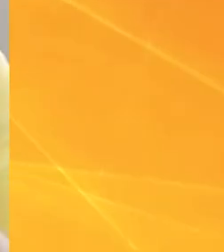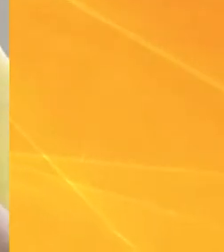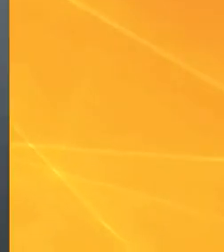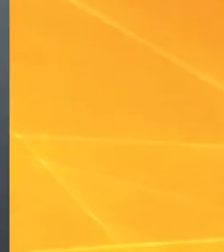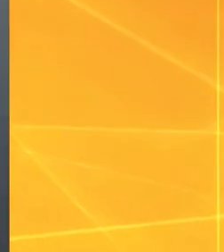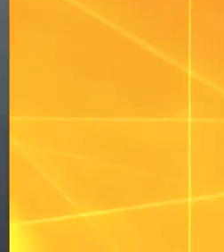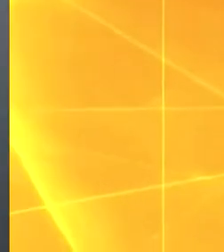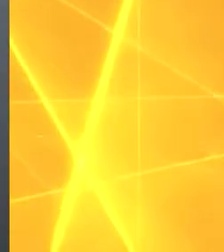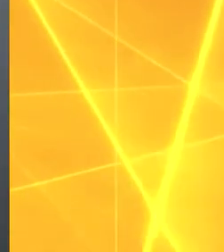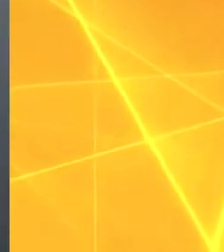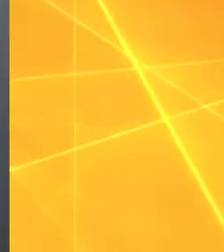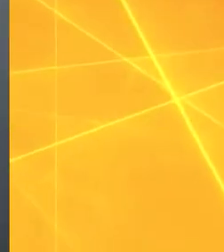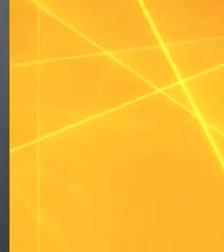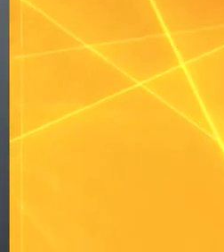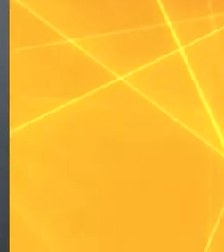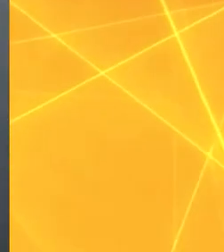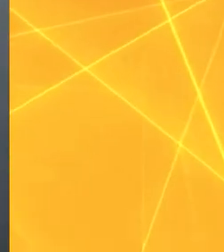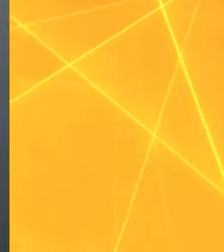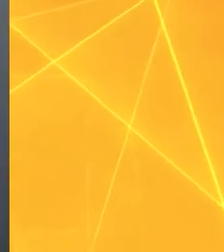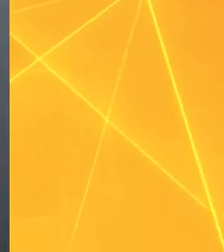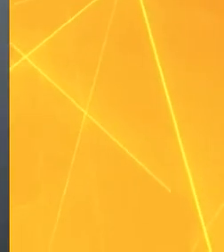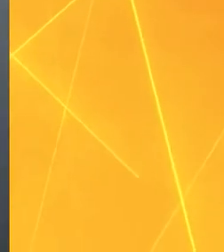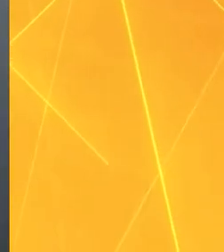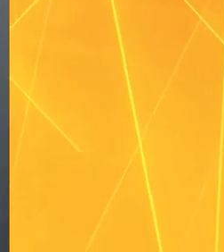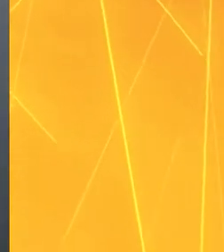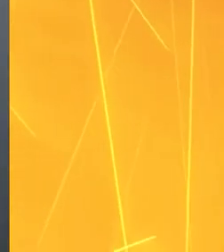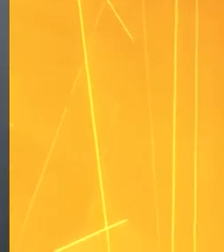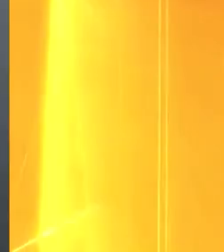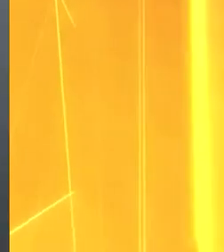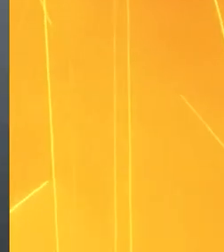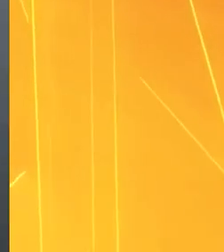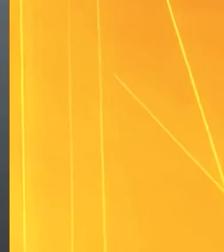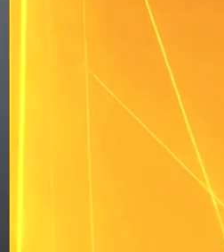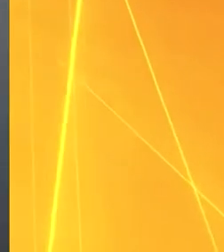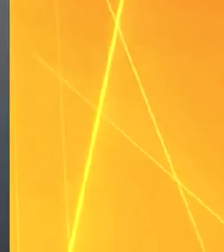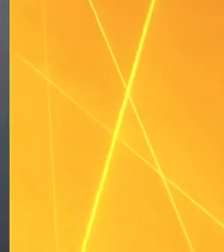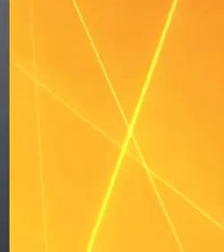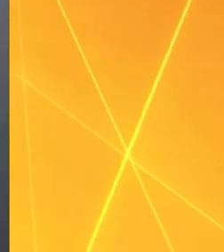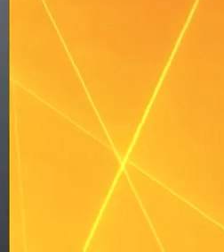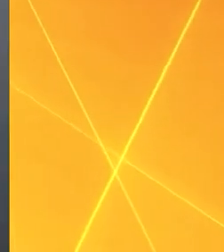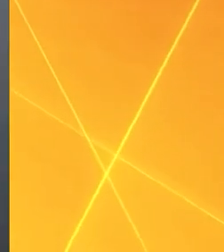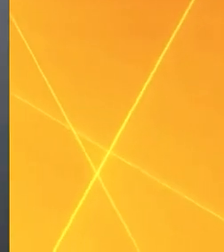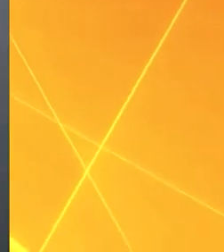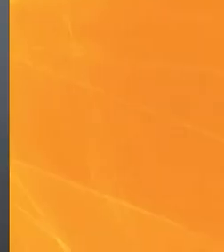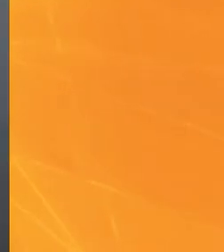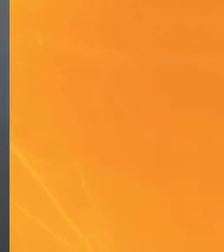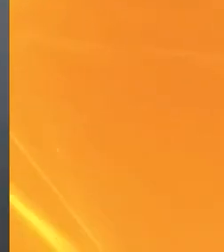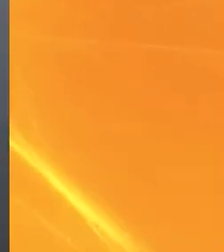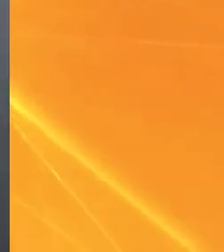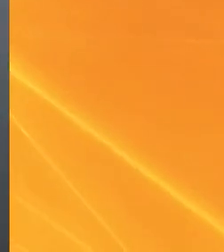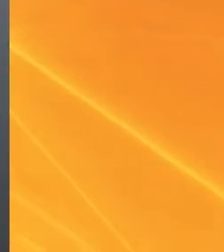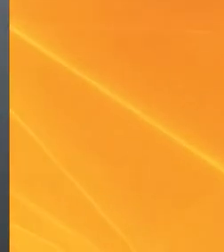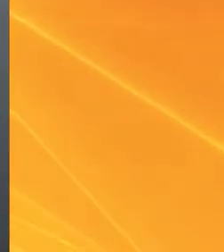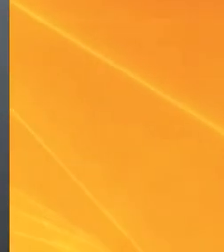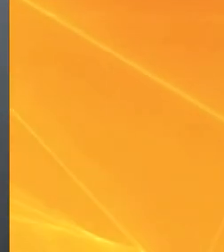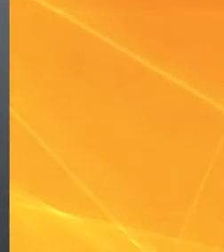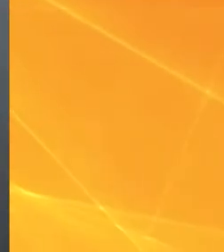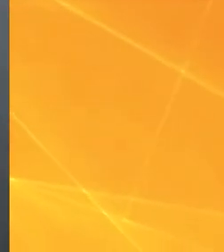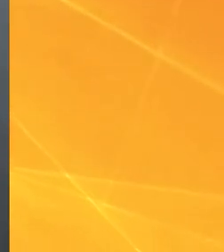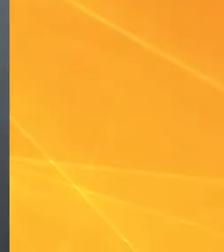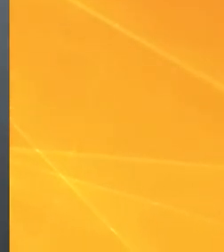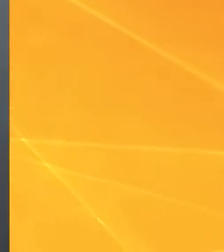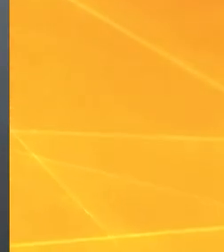quero que você leia o que é que diz a professora de educação infantil. Bom dia,